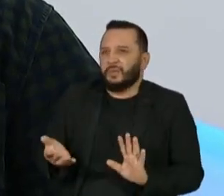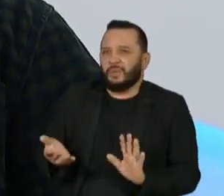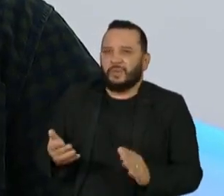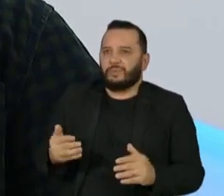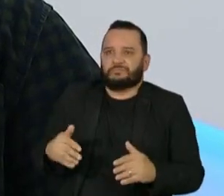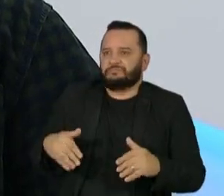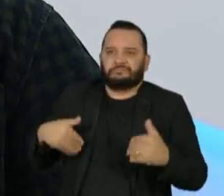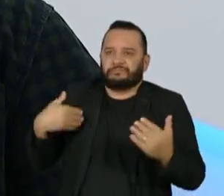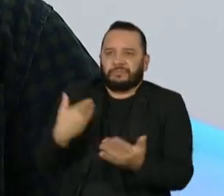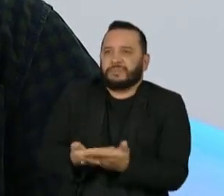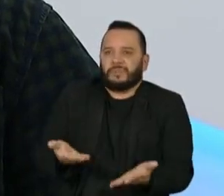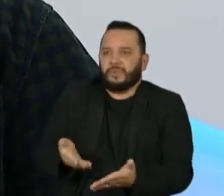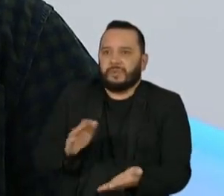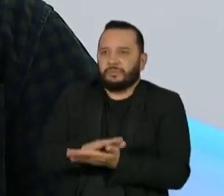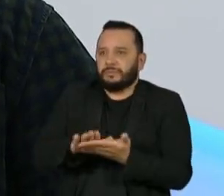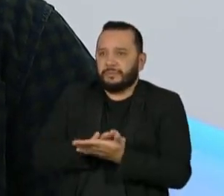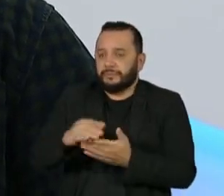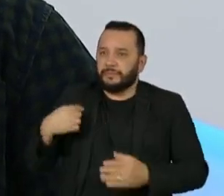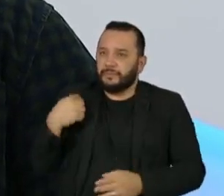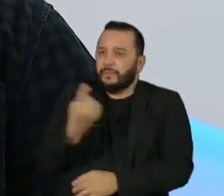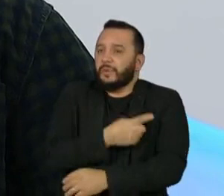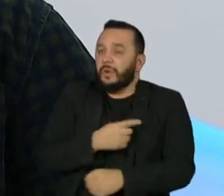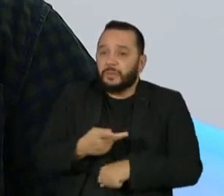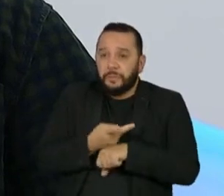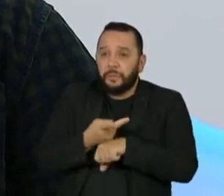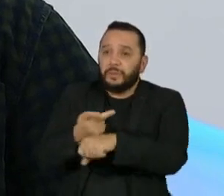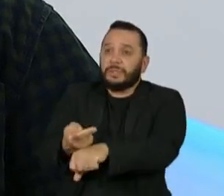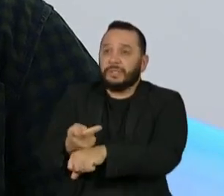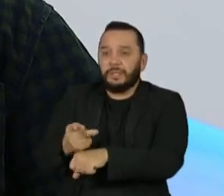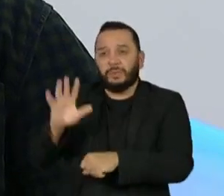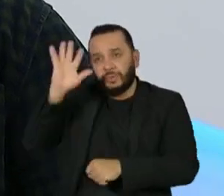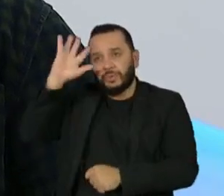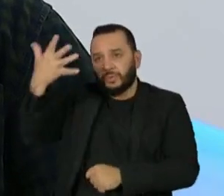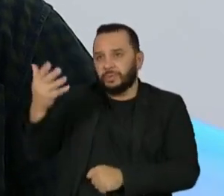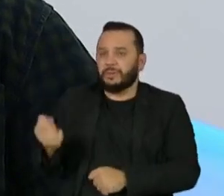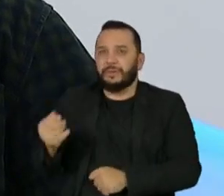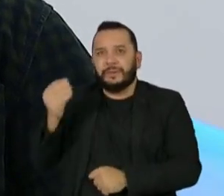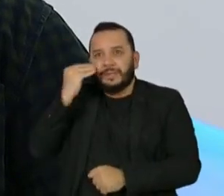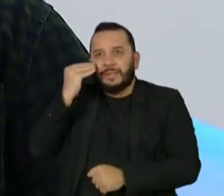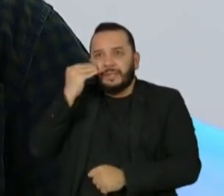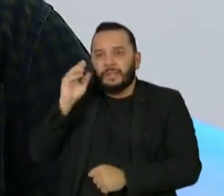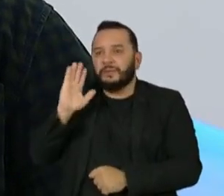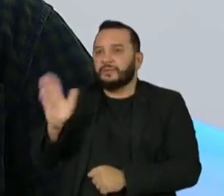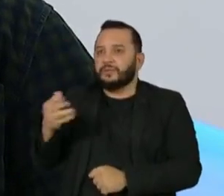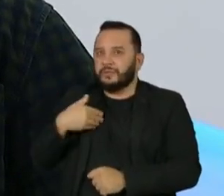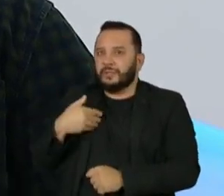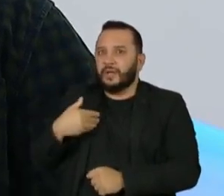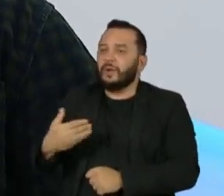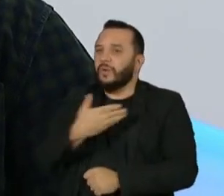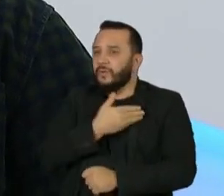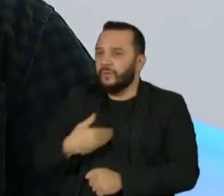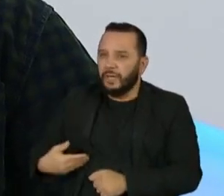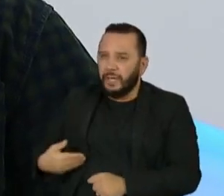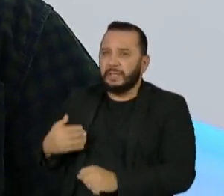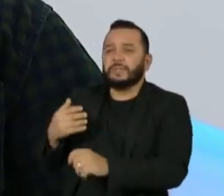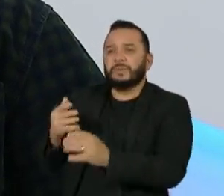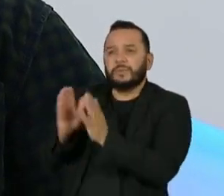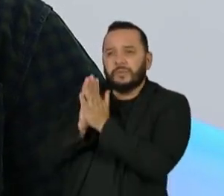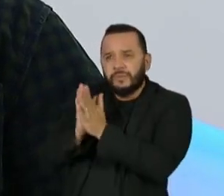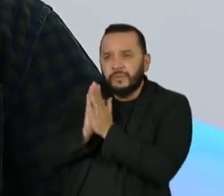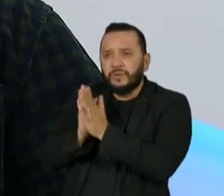por enquanto nós ainda estamos buscando tentando sensibilizar as Instância do estado para nossa questão